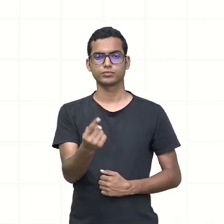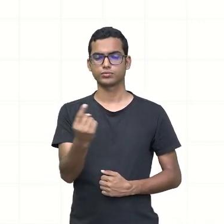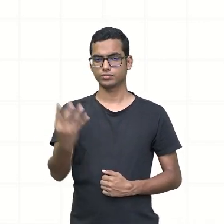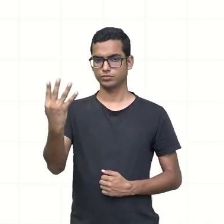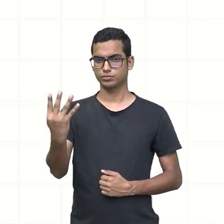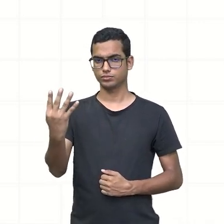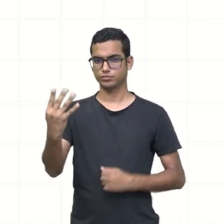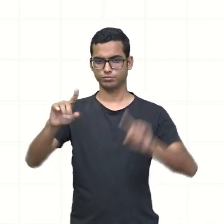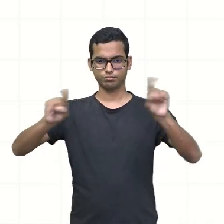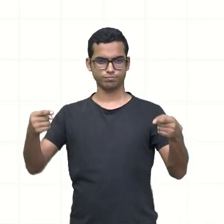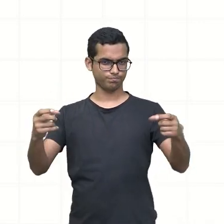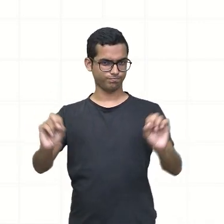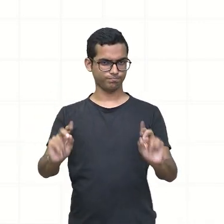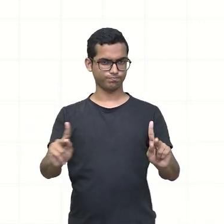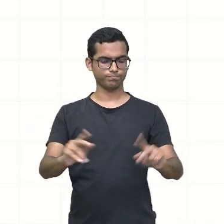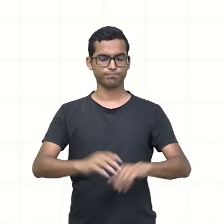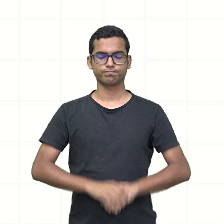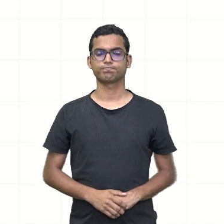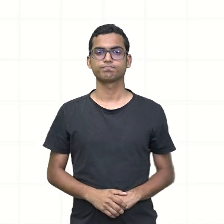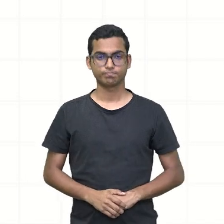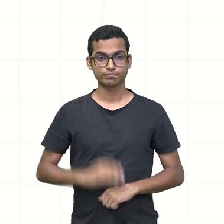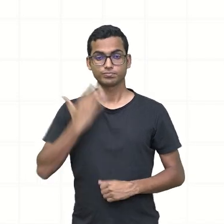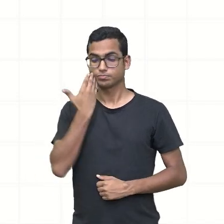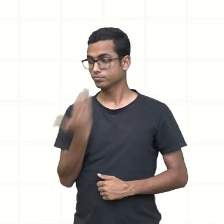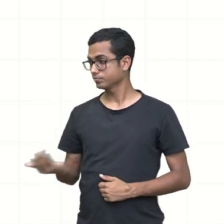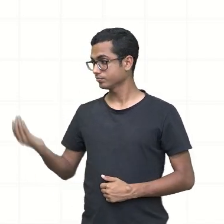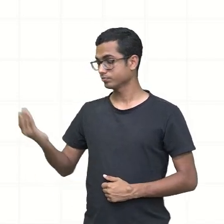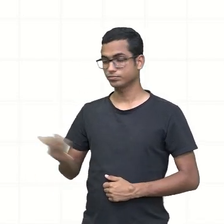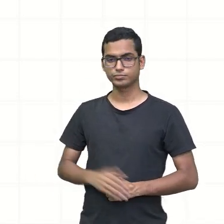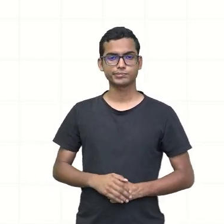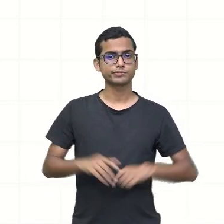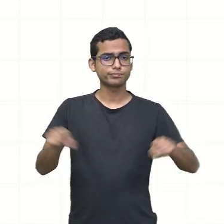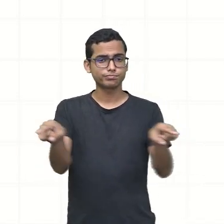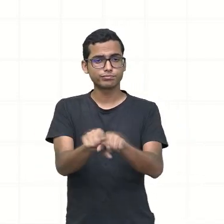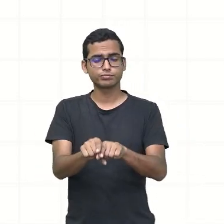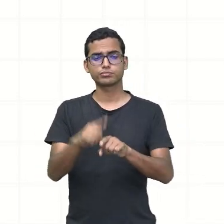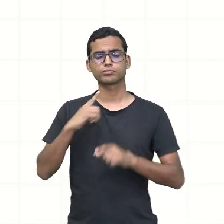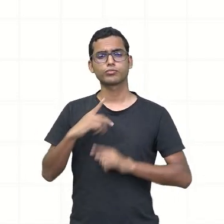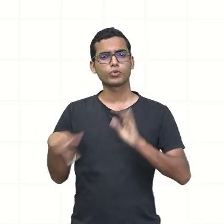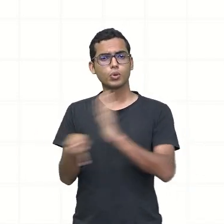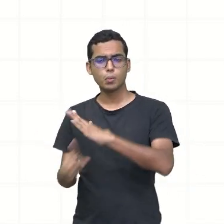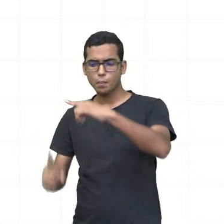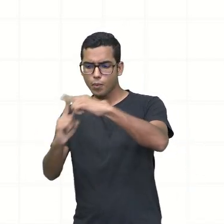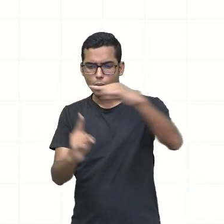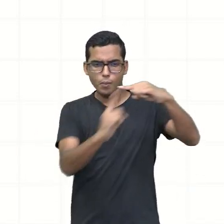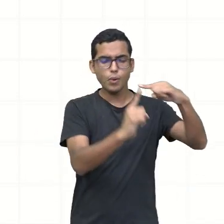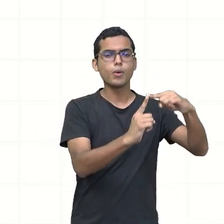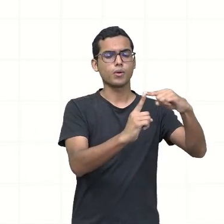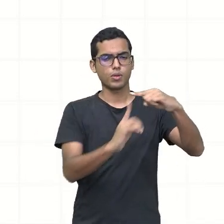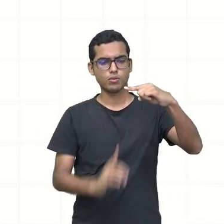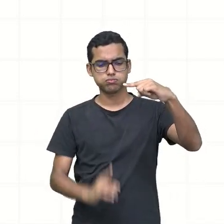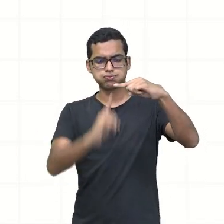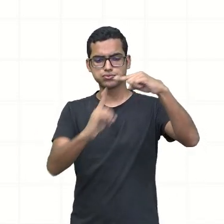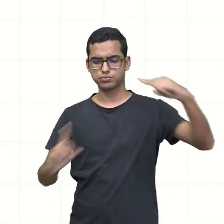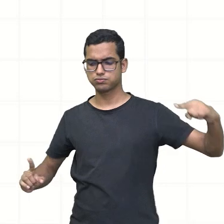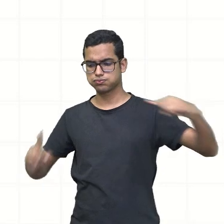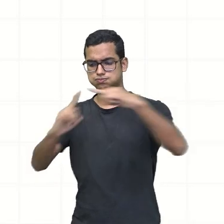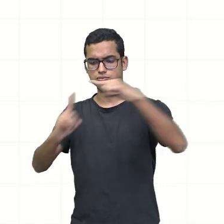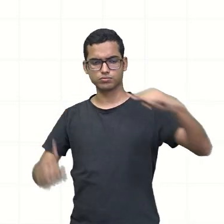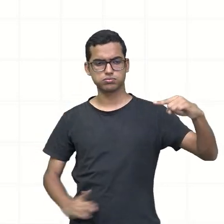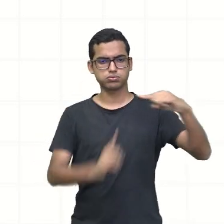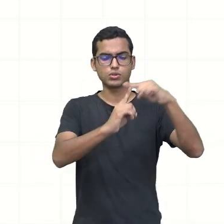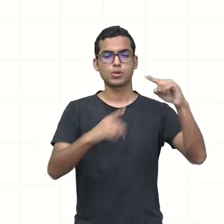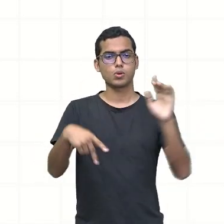8,4. Pronto, preenchemos. Dada a figura, quais as coordenadas dos vértices, eis aí as coordenadas dos vértices. Beleza?